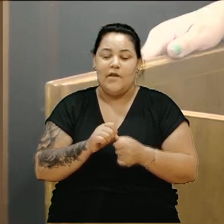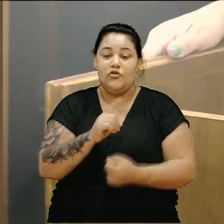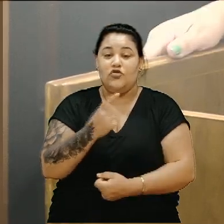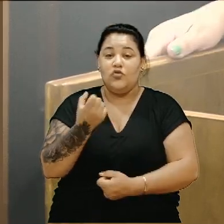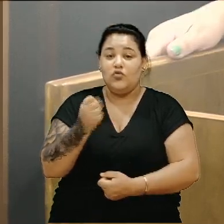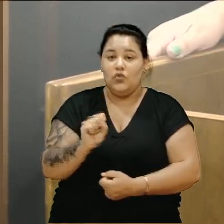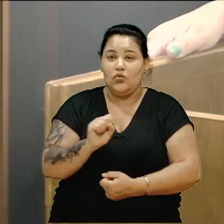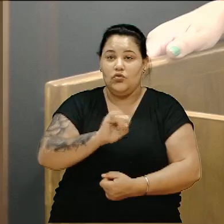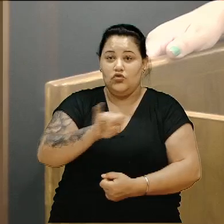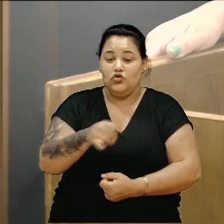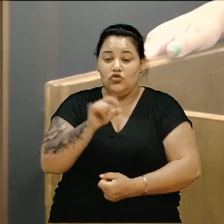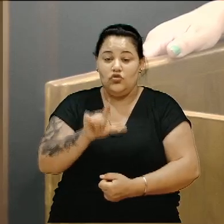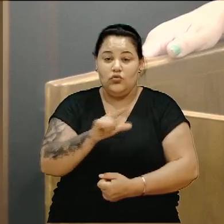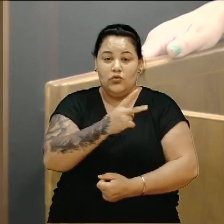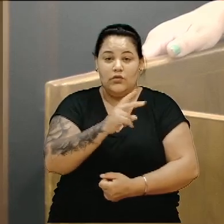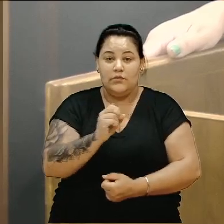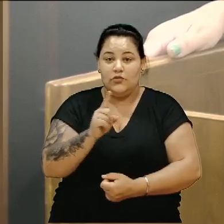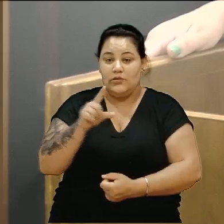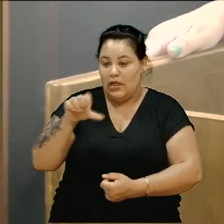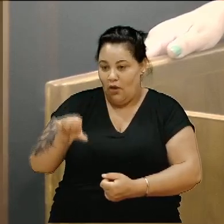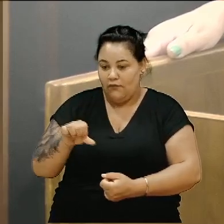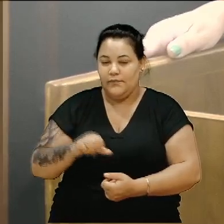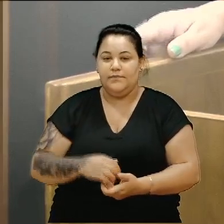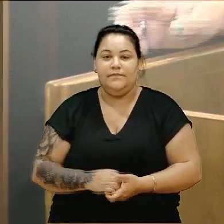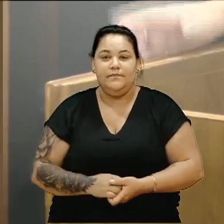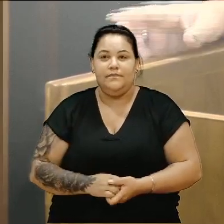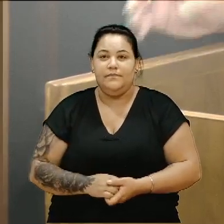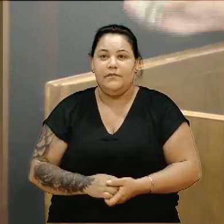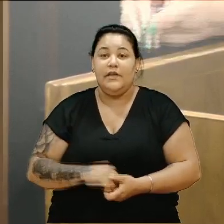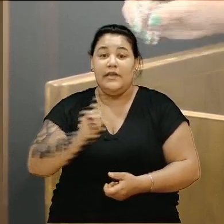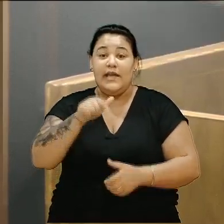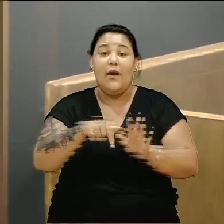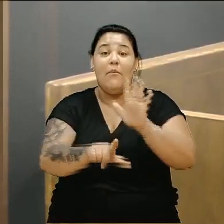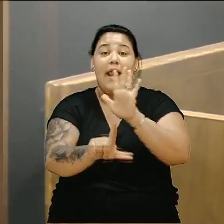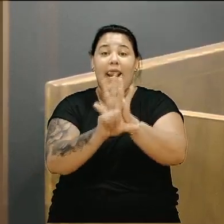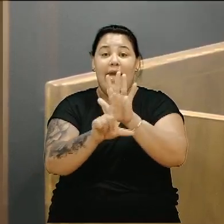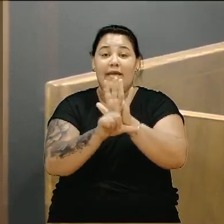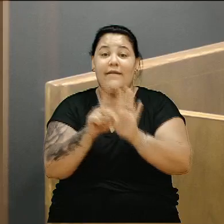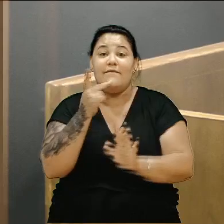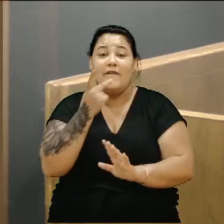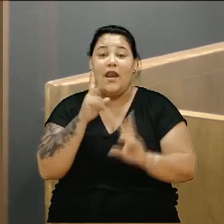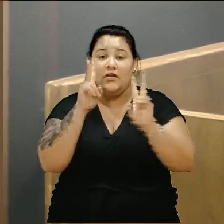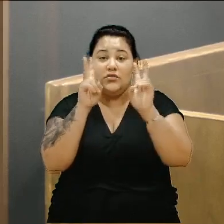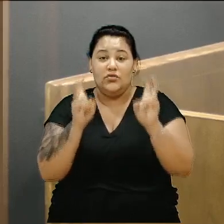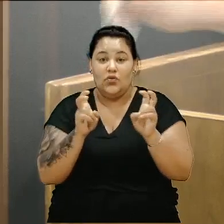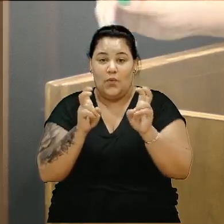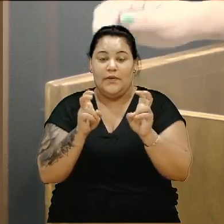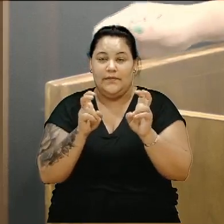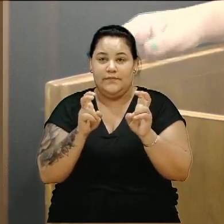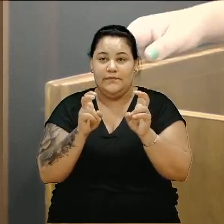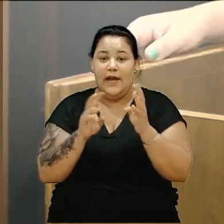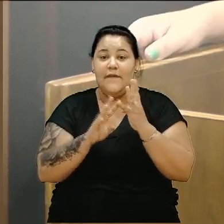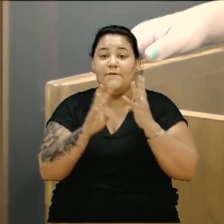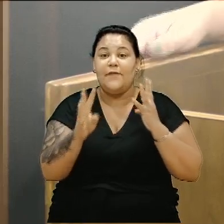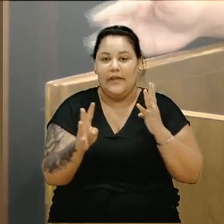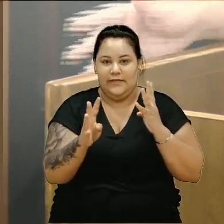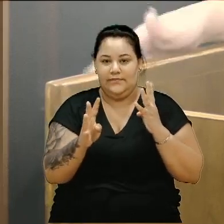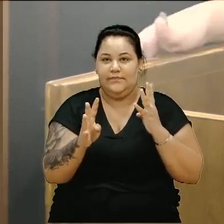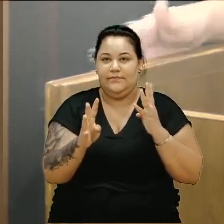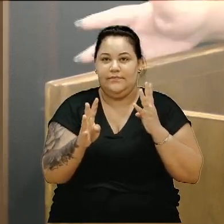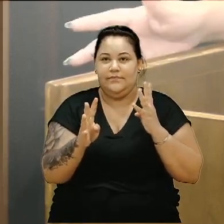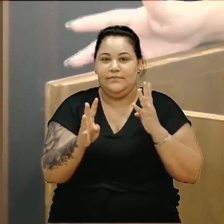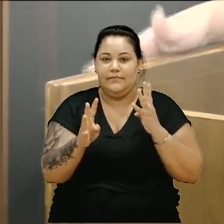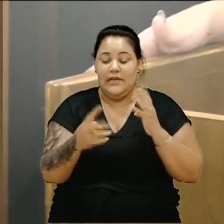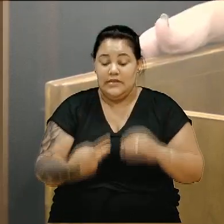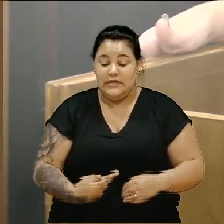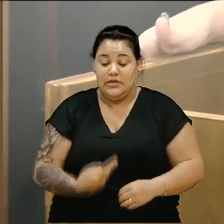junho de 2019, né? Que é uma legislação que fala sobre as filas, né, de